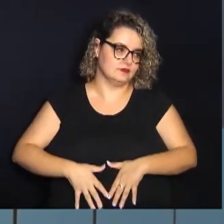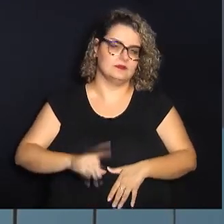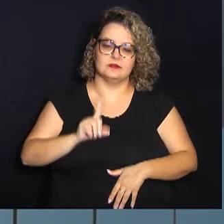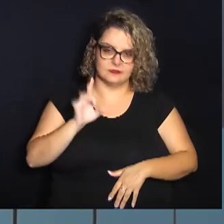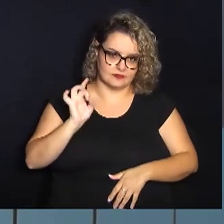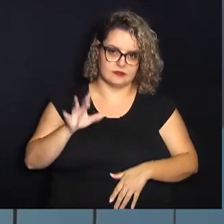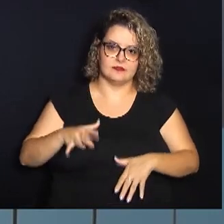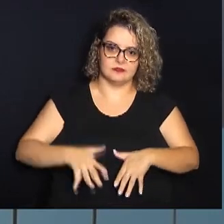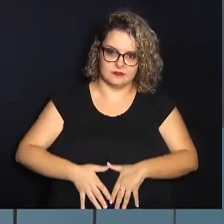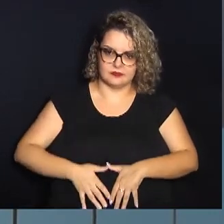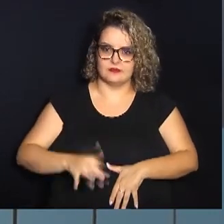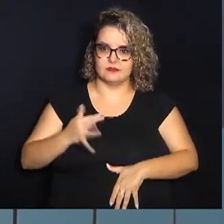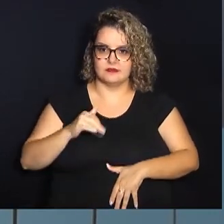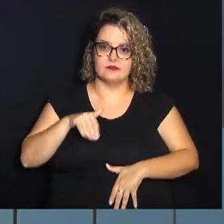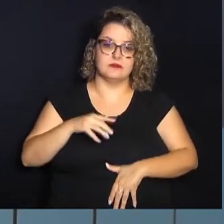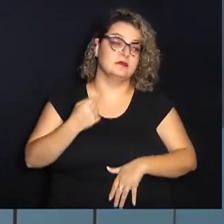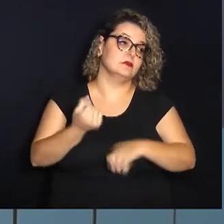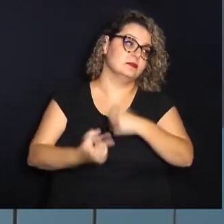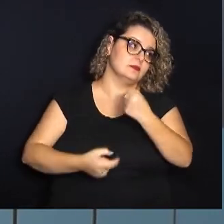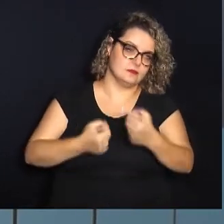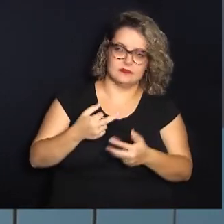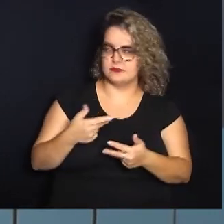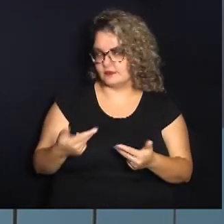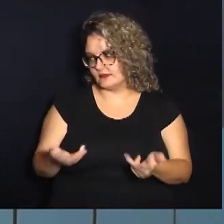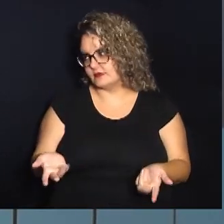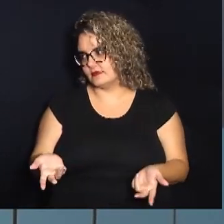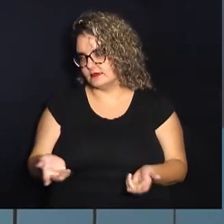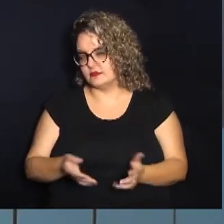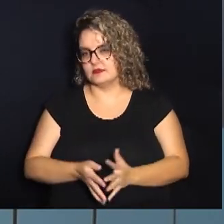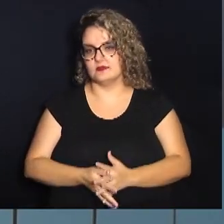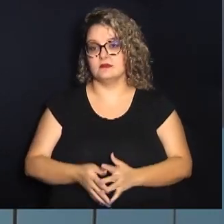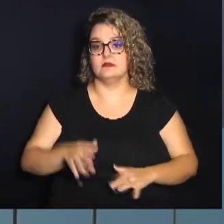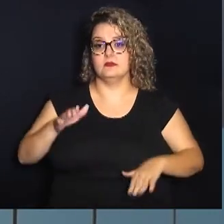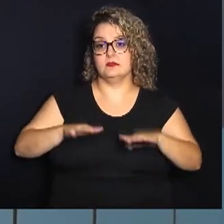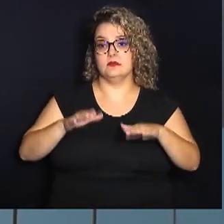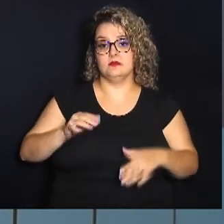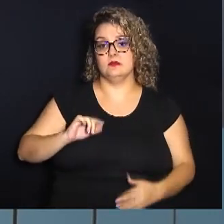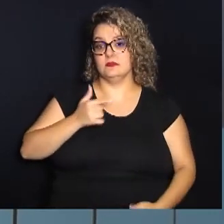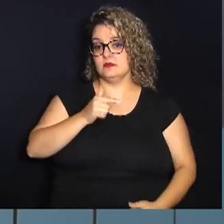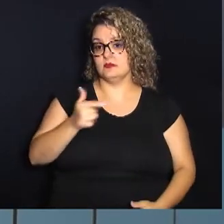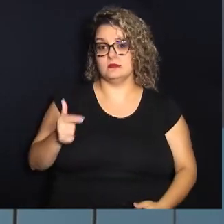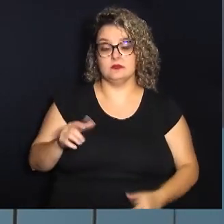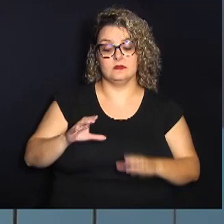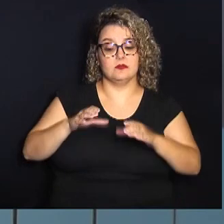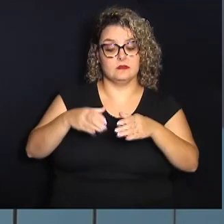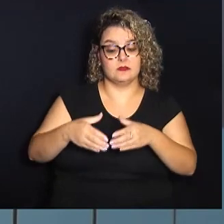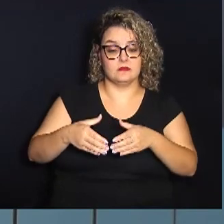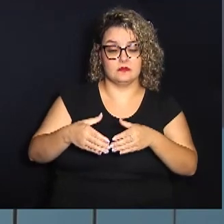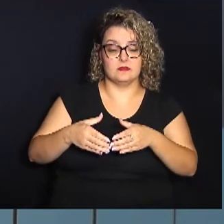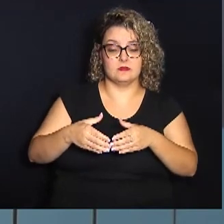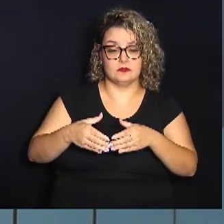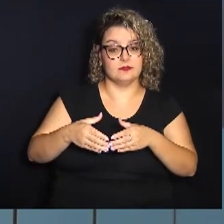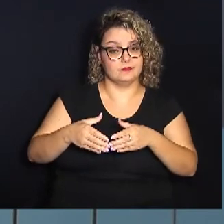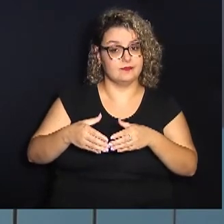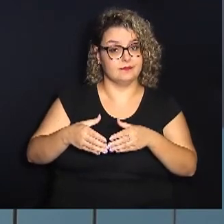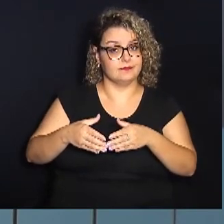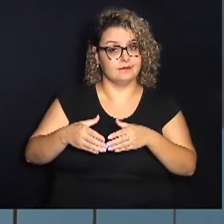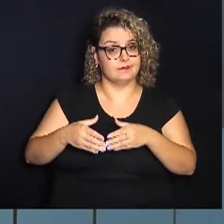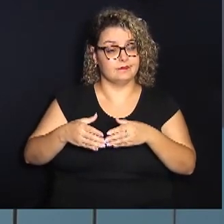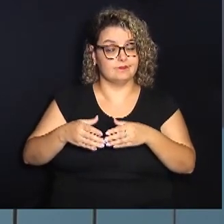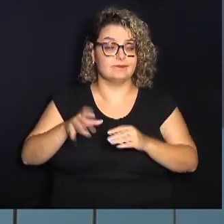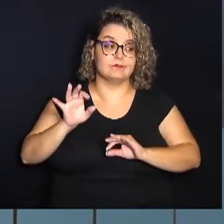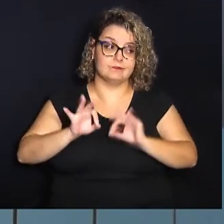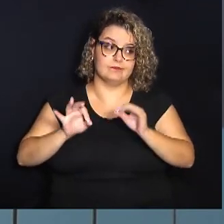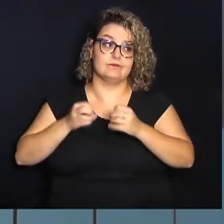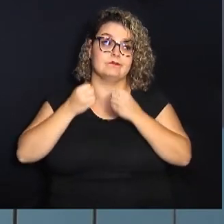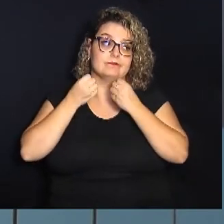barriga, é uma dor de barriga mais alguma coisa. Então, muitas vezes, a gente não tem equipes muito bem